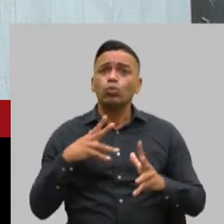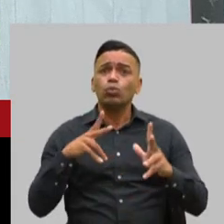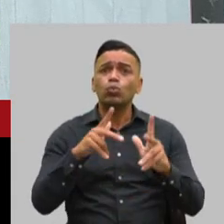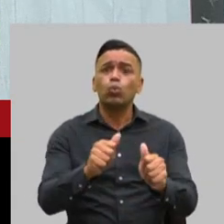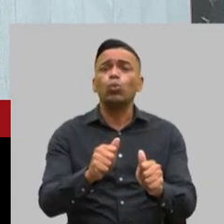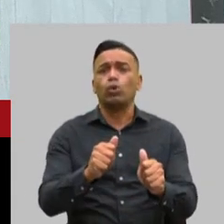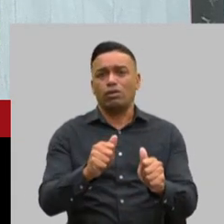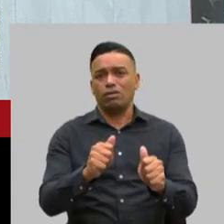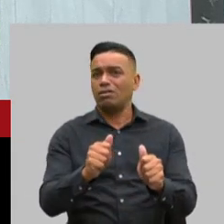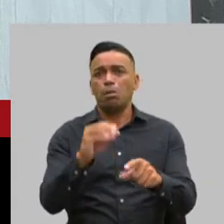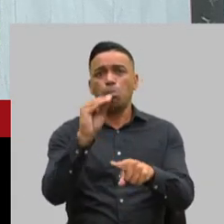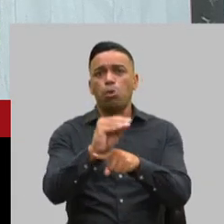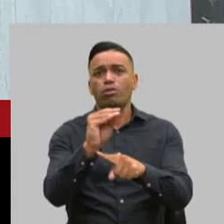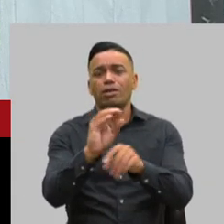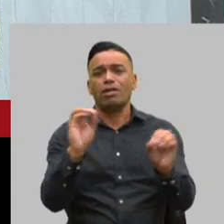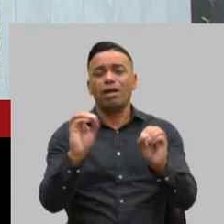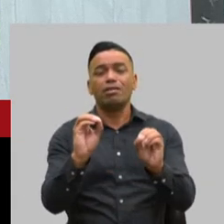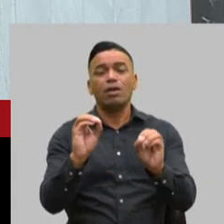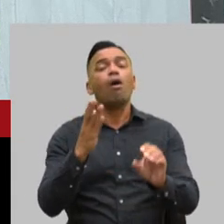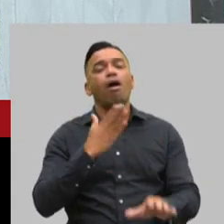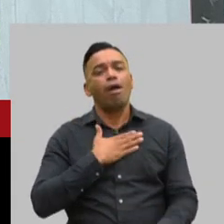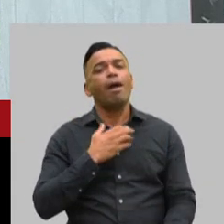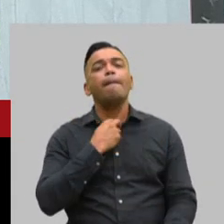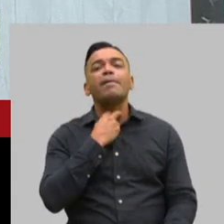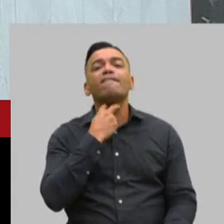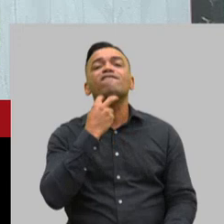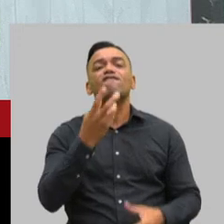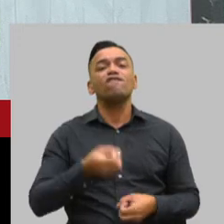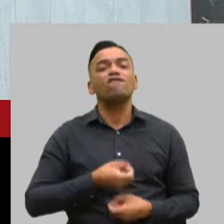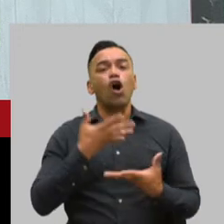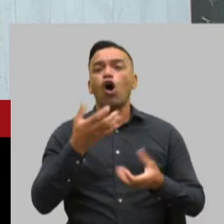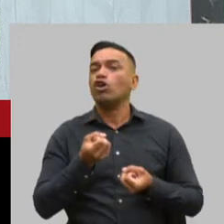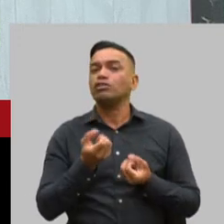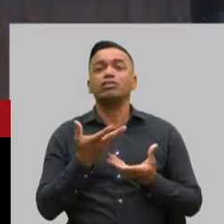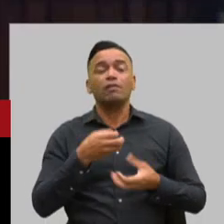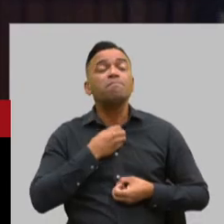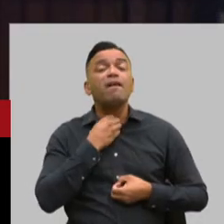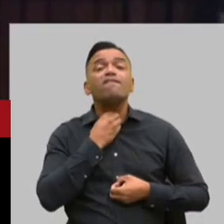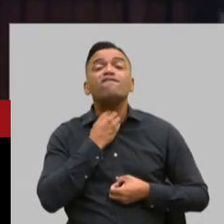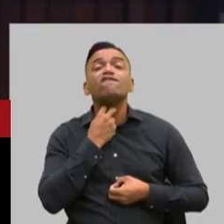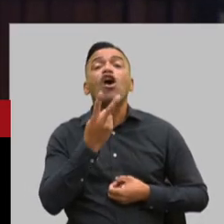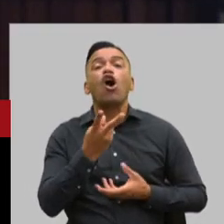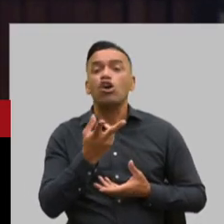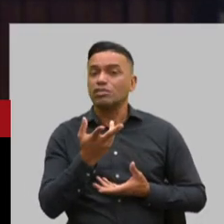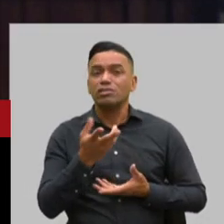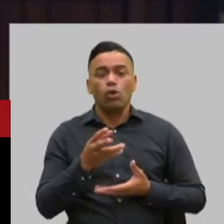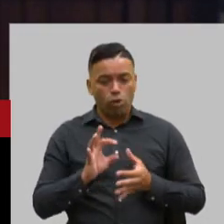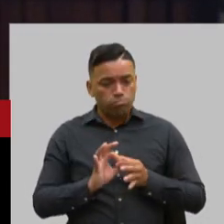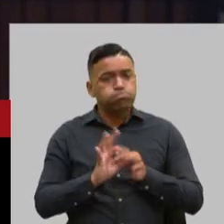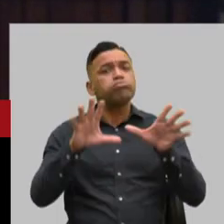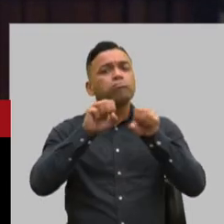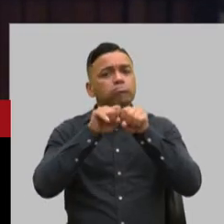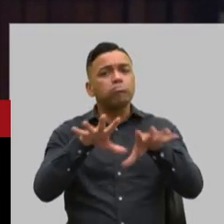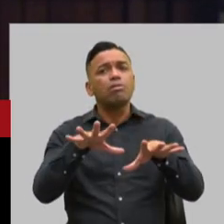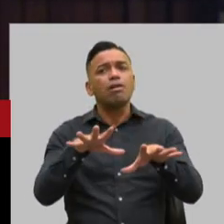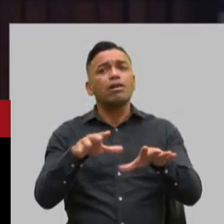Essa é a minha voz. Não abro mão dela. Foi aqui que ela